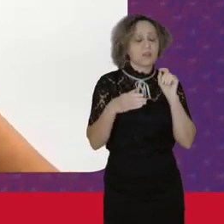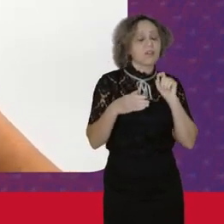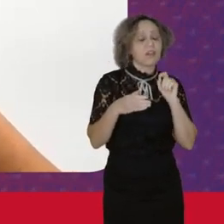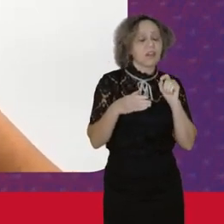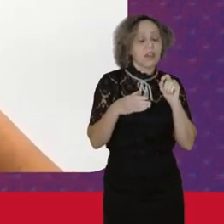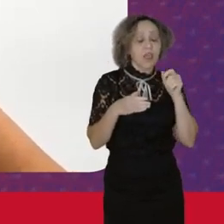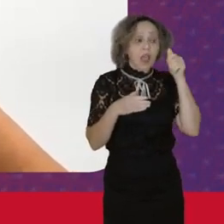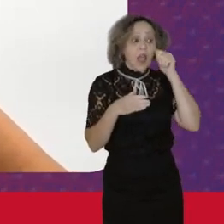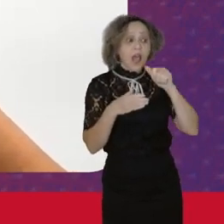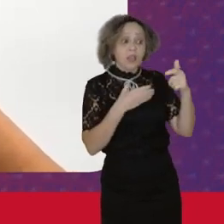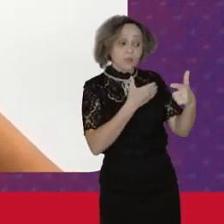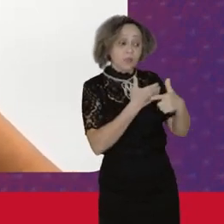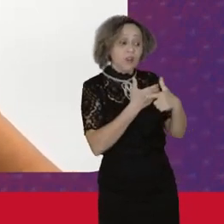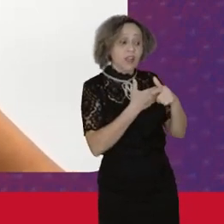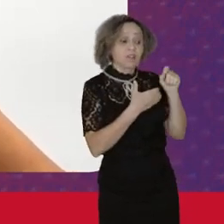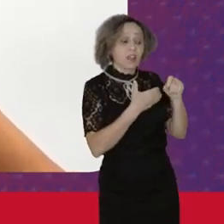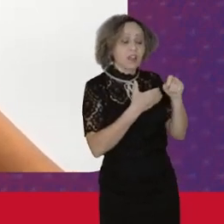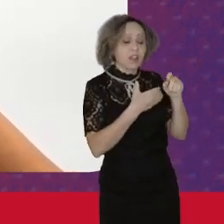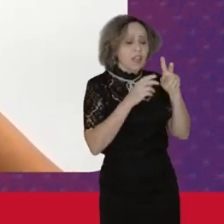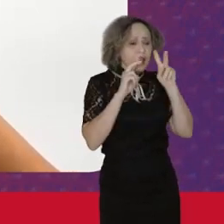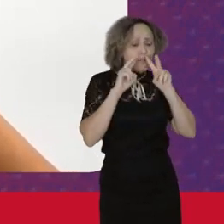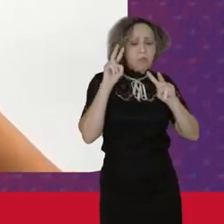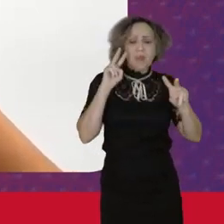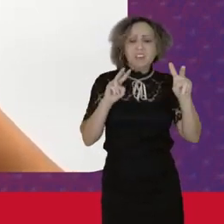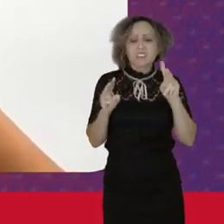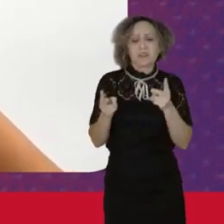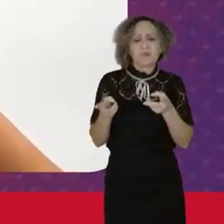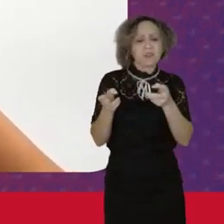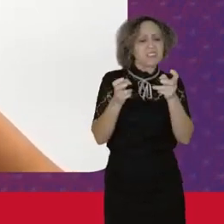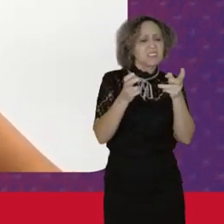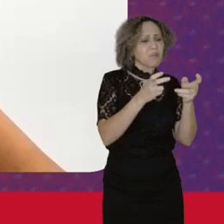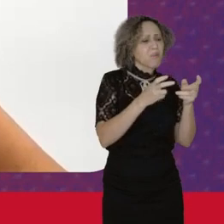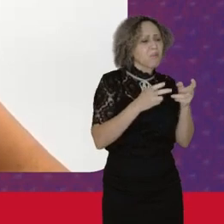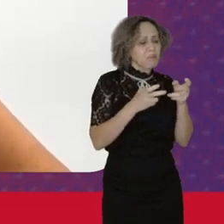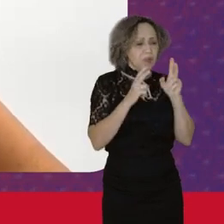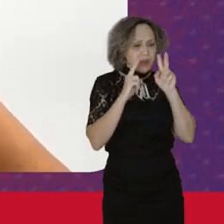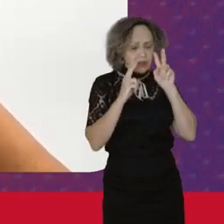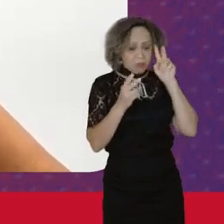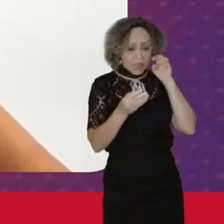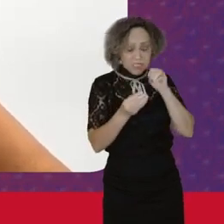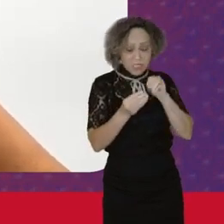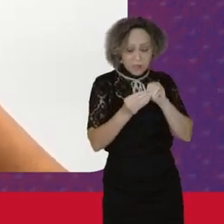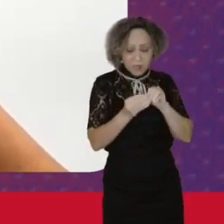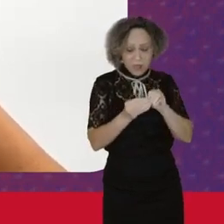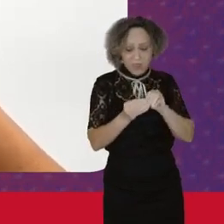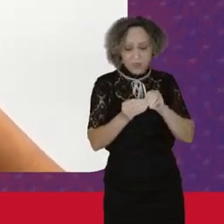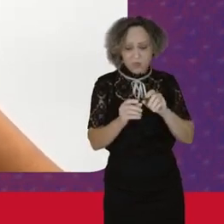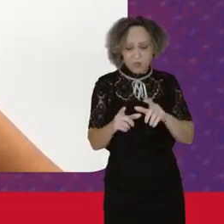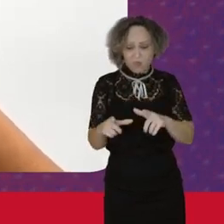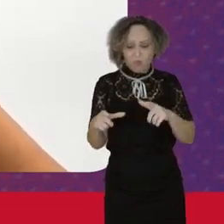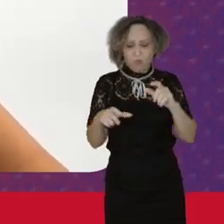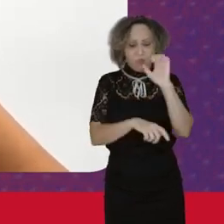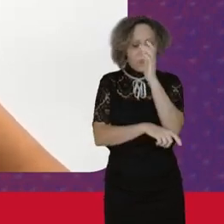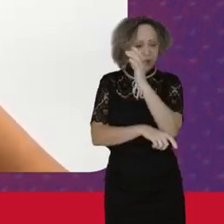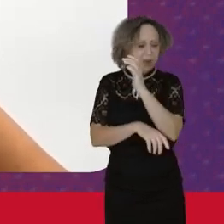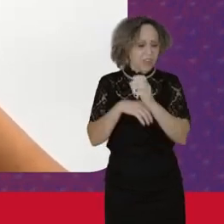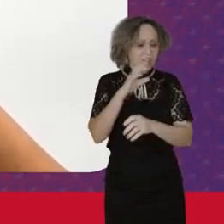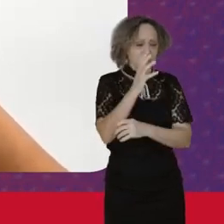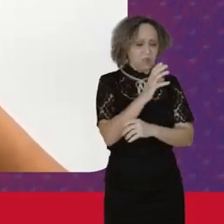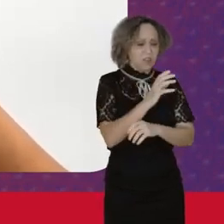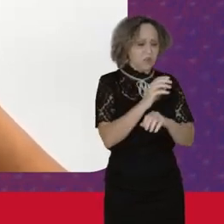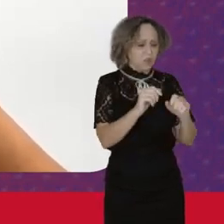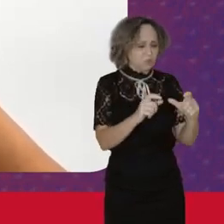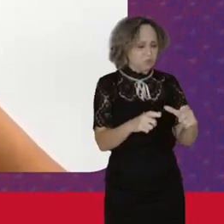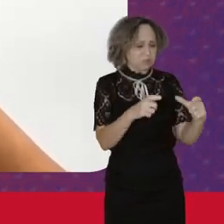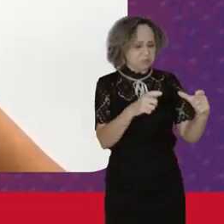visão multidimensional do espaço rural, do espaço do meio ambiente, da forma como